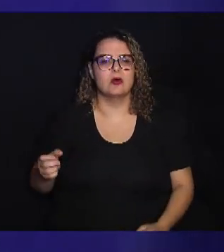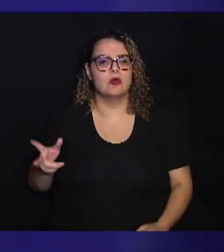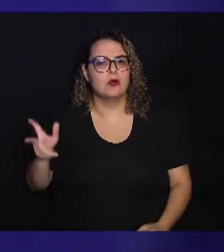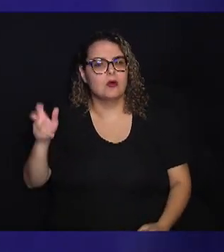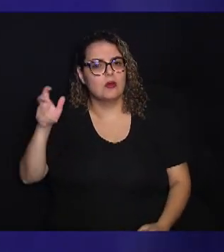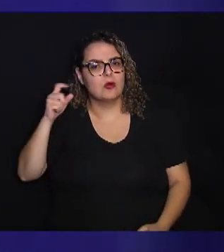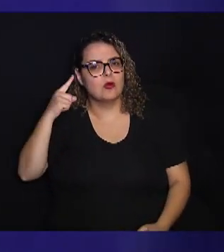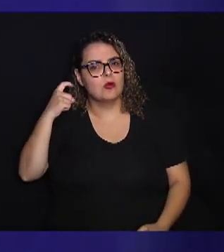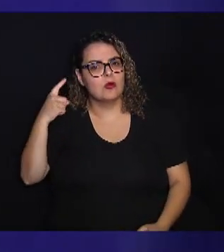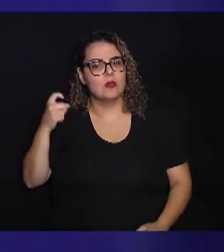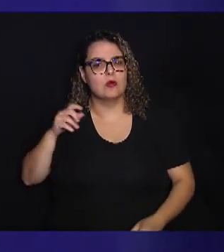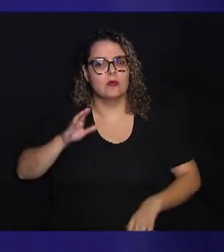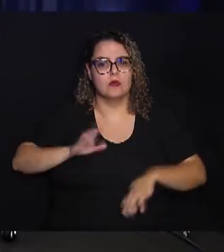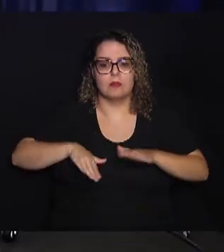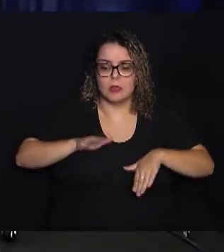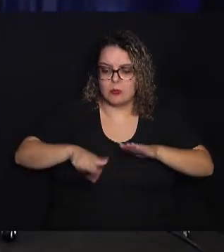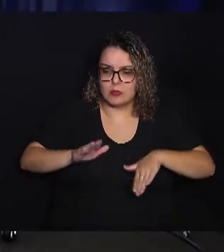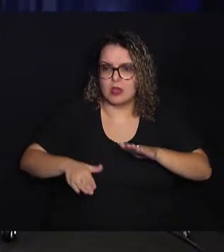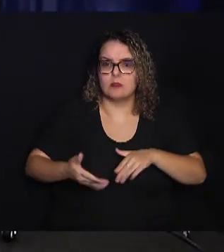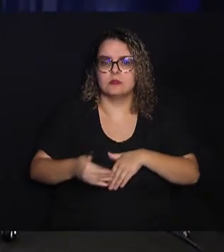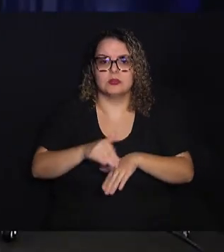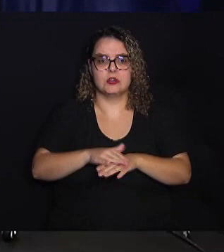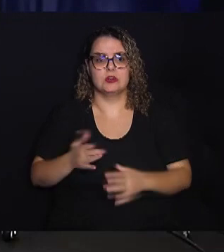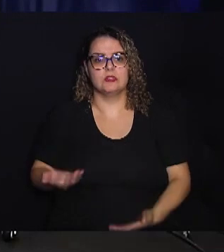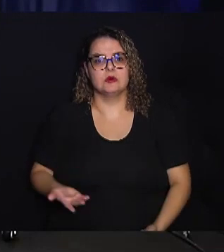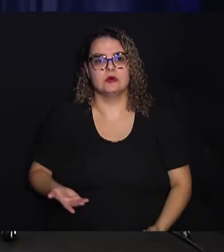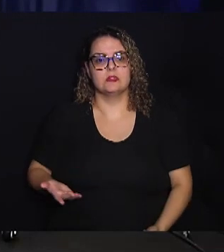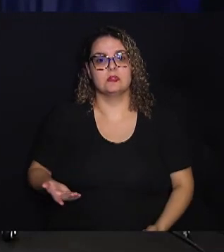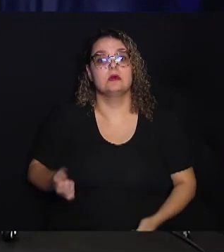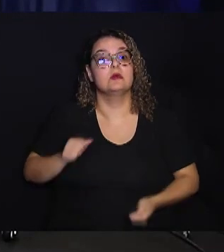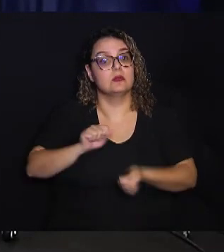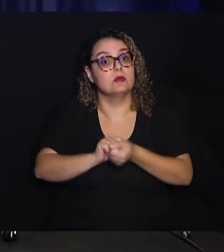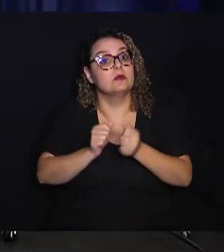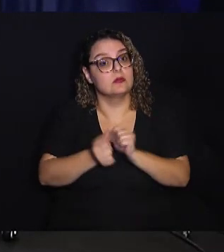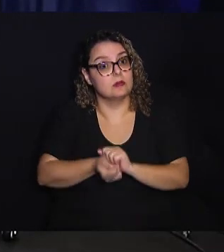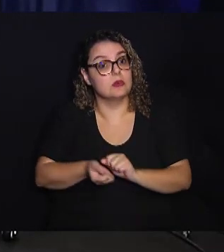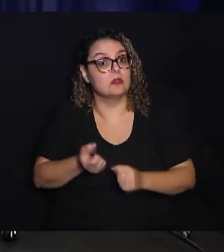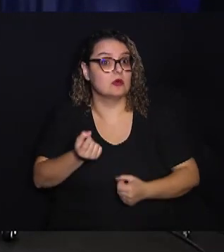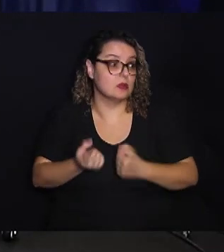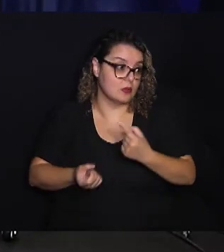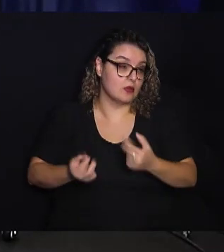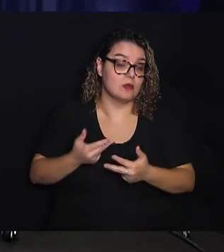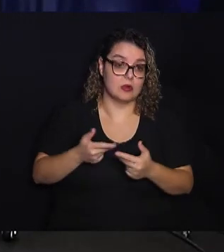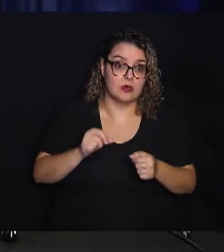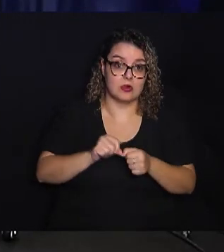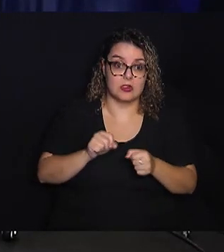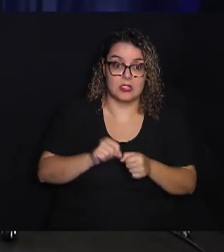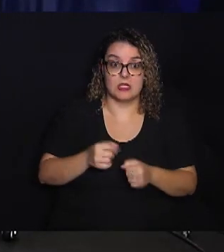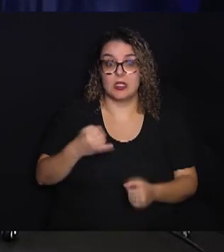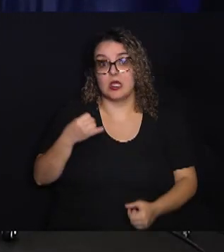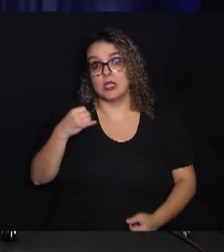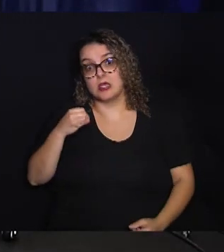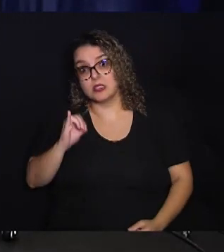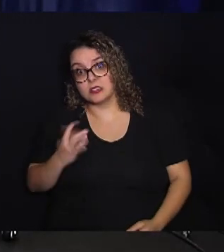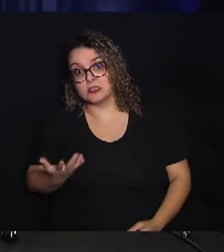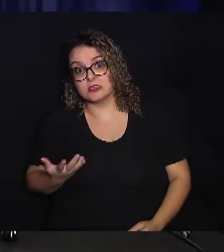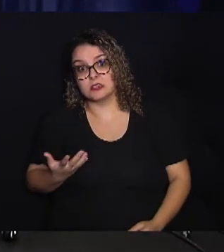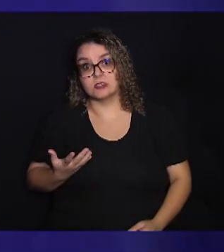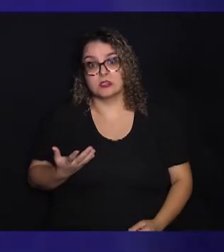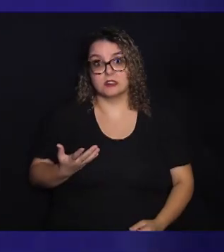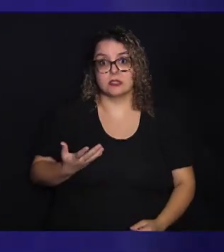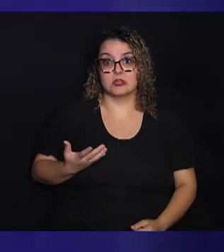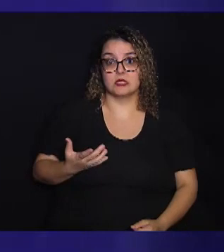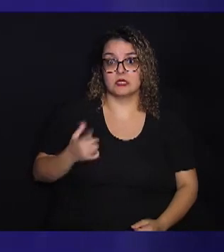do sapato, o som do sapato sapateado, então vamos fazer alguma coisa. E se essa pessoa, né, ela